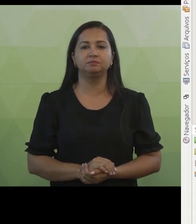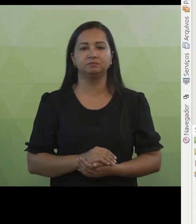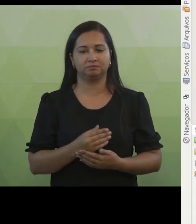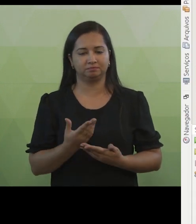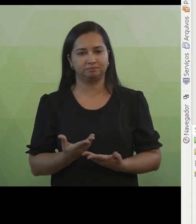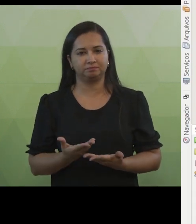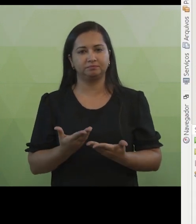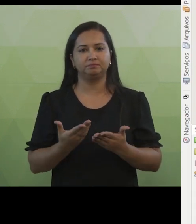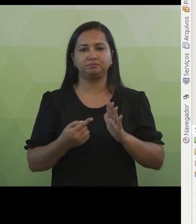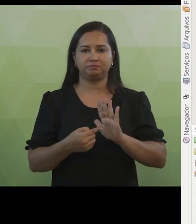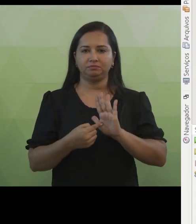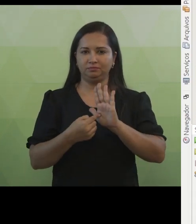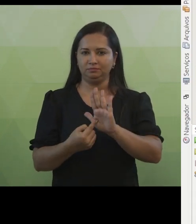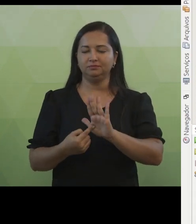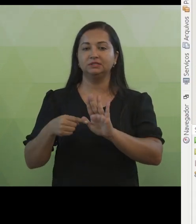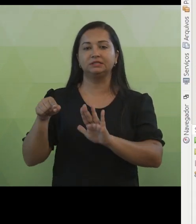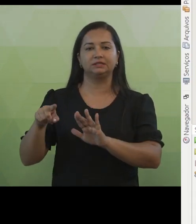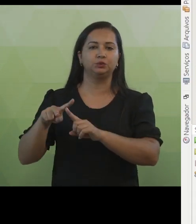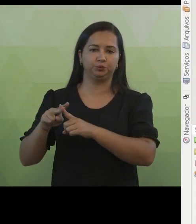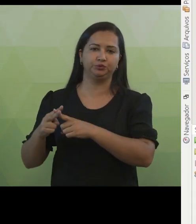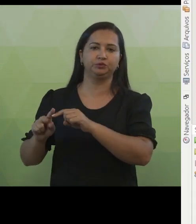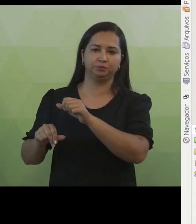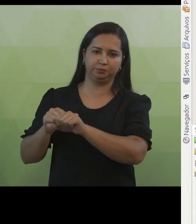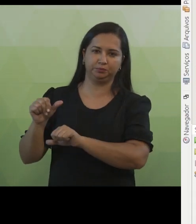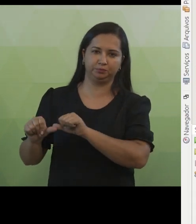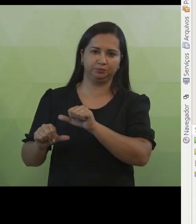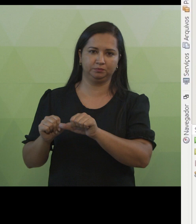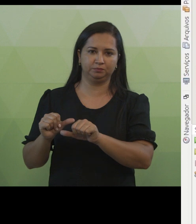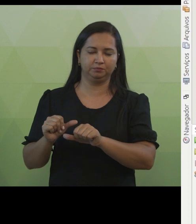Essa é a característica da reescrita de método.